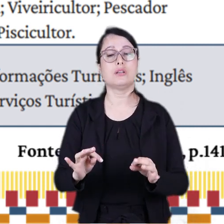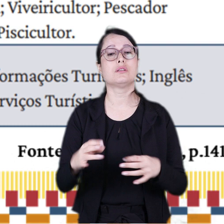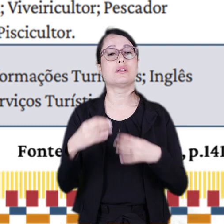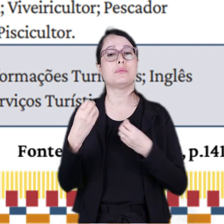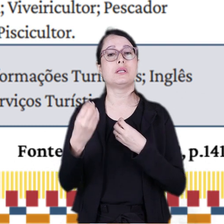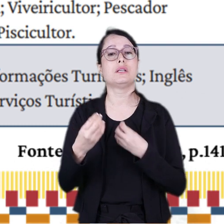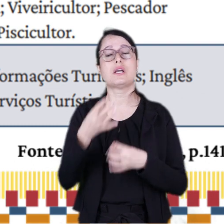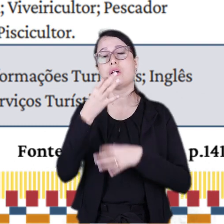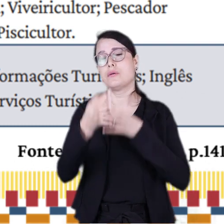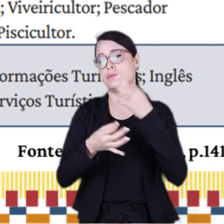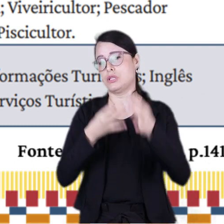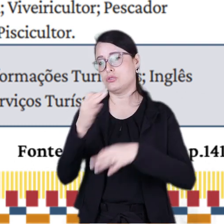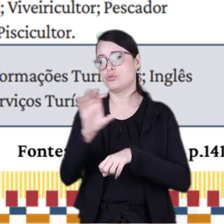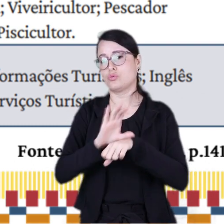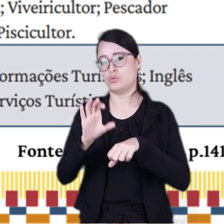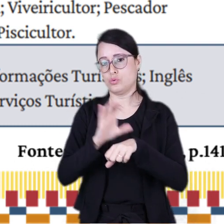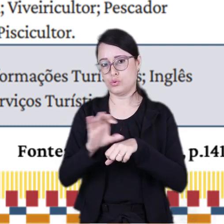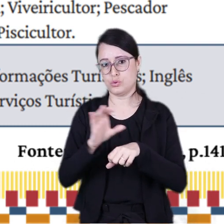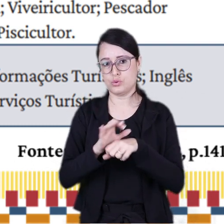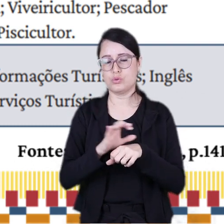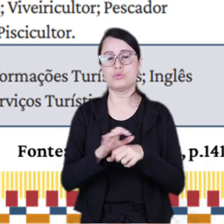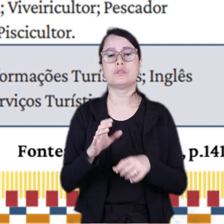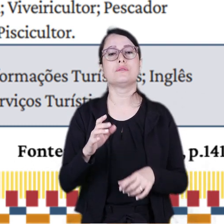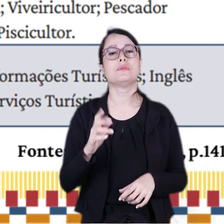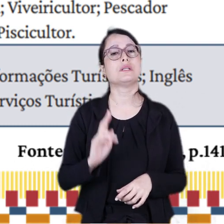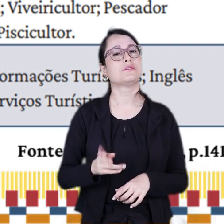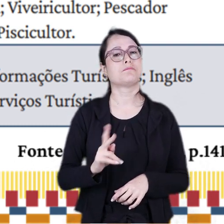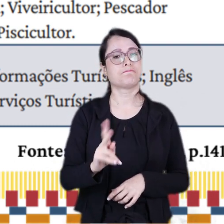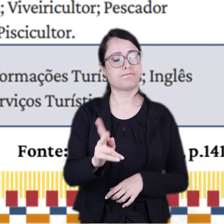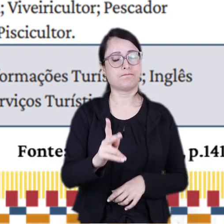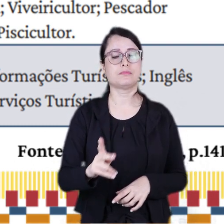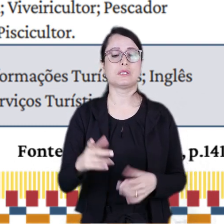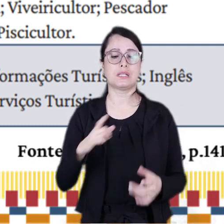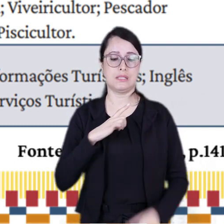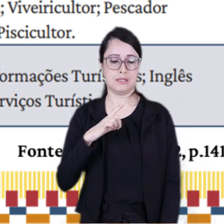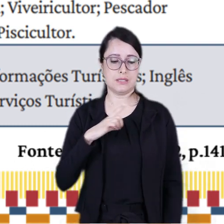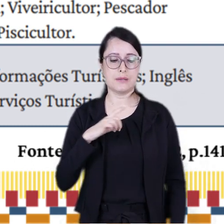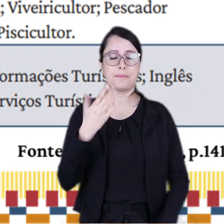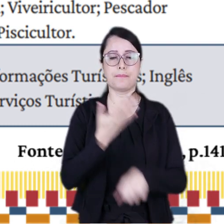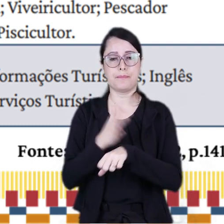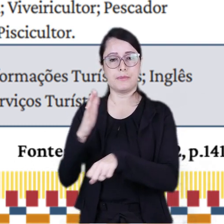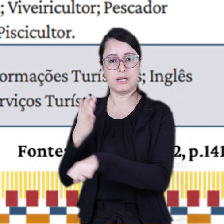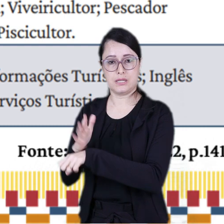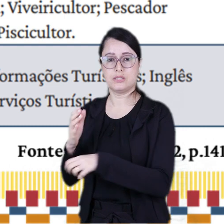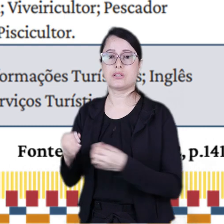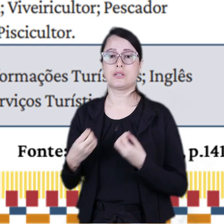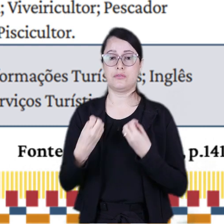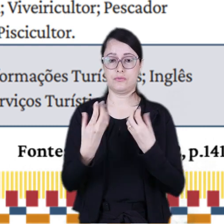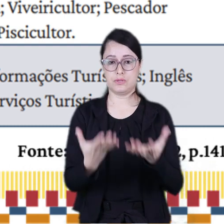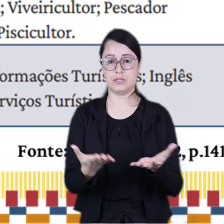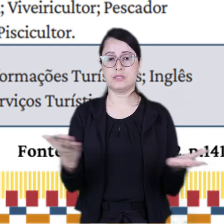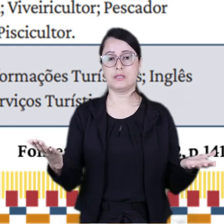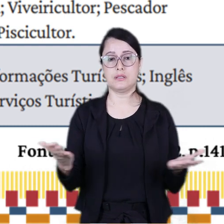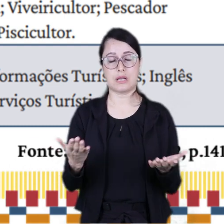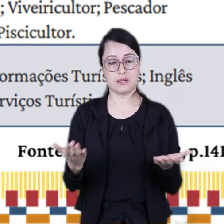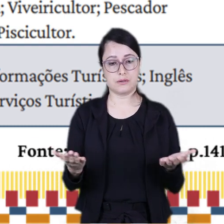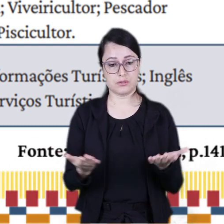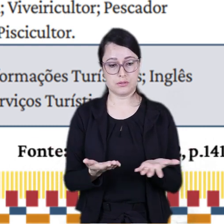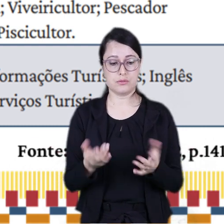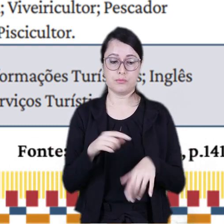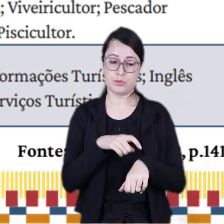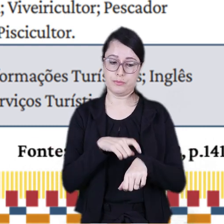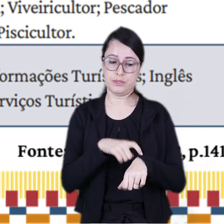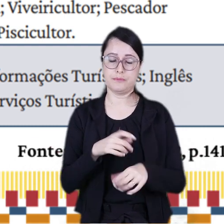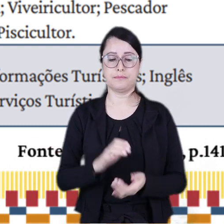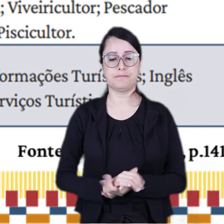então nós estamos colocando aqui apenas um exemplo três eixos tecnológicos as sugestões de curso técnico e as sugestões de curso